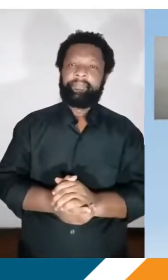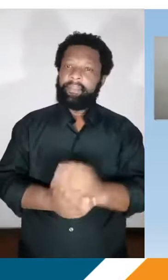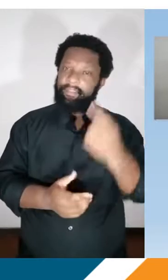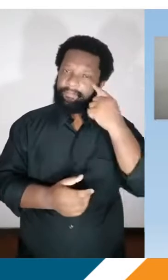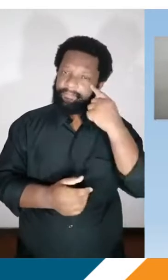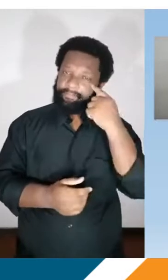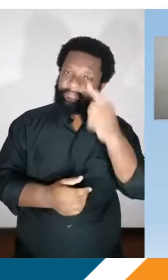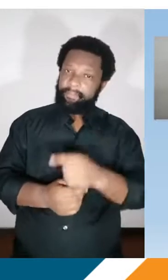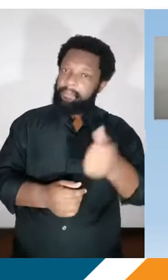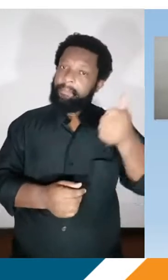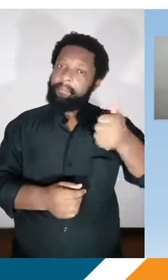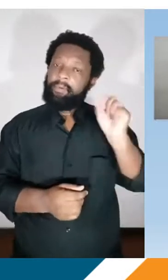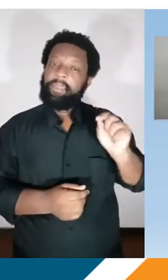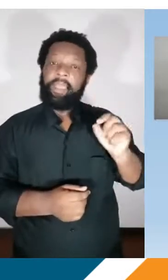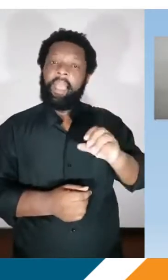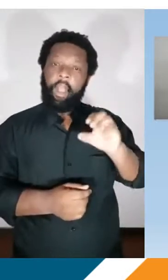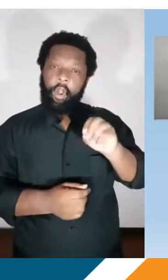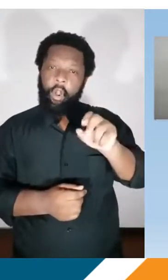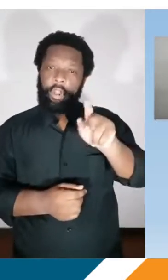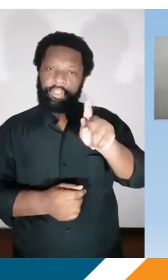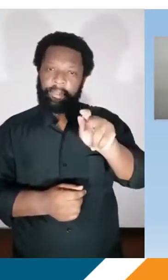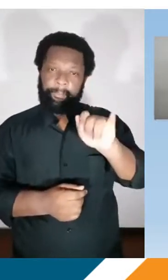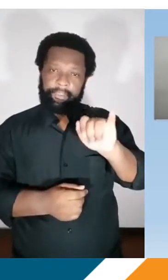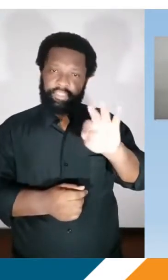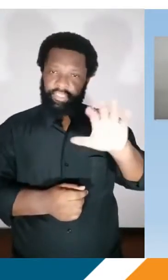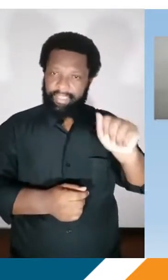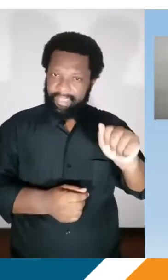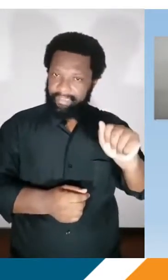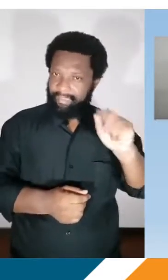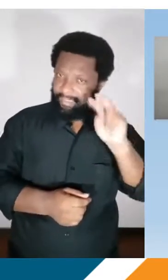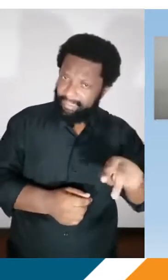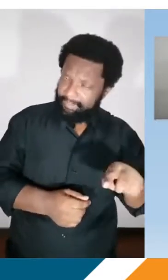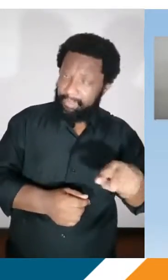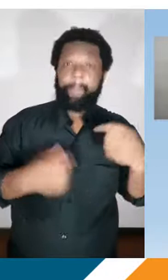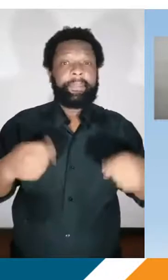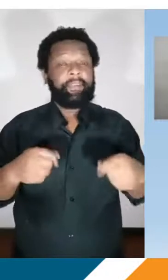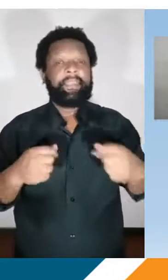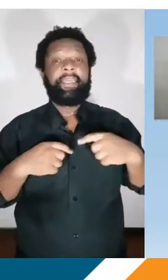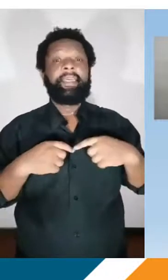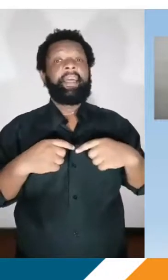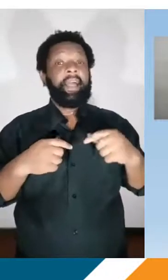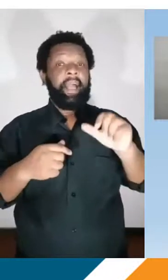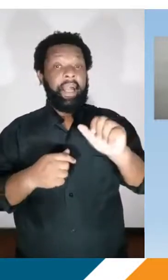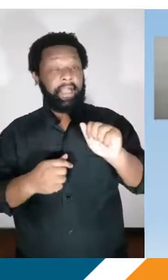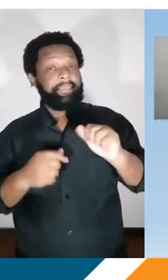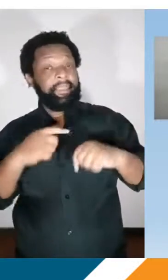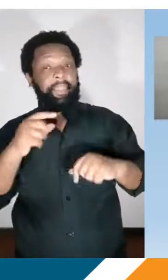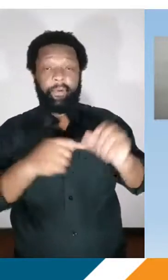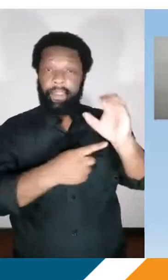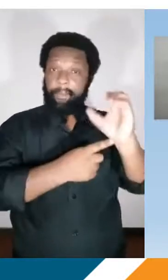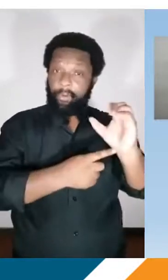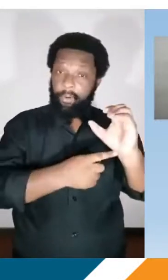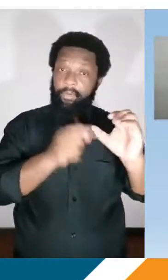Vamos tentar o seguinte. Primeiramente, é óptica, isomeria óptica? Repare, para ser isomeria óptica eu tenho que ter o quê? Enantiômero. Eu vou ter que